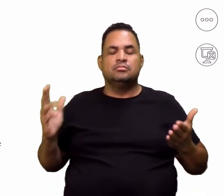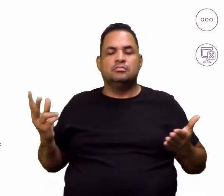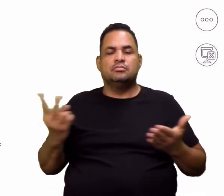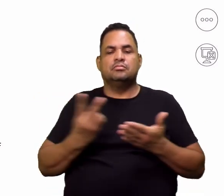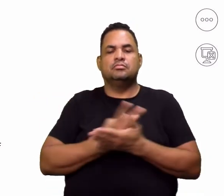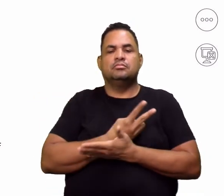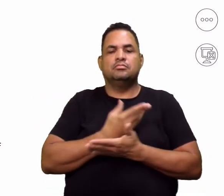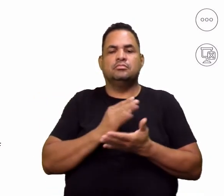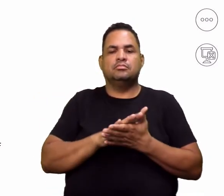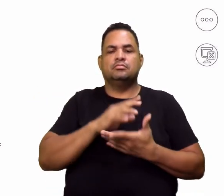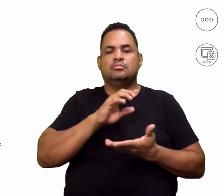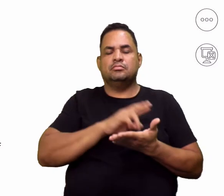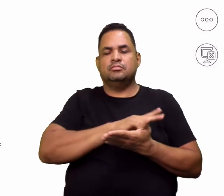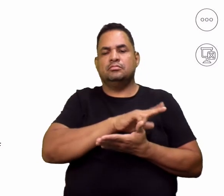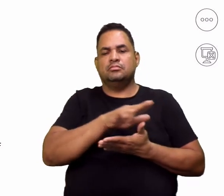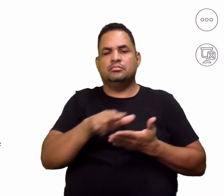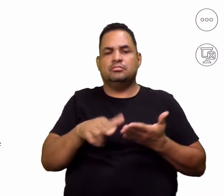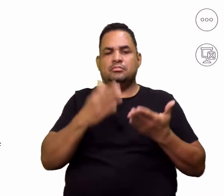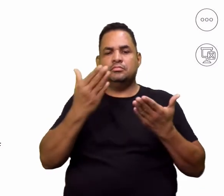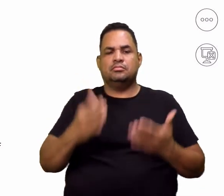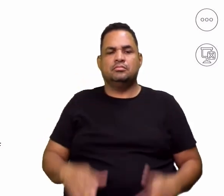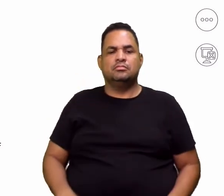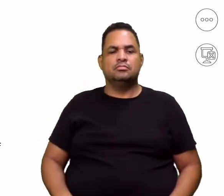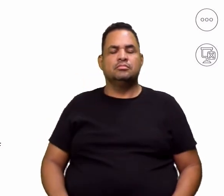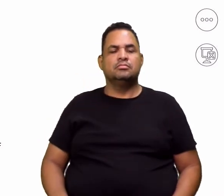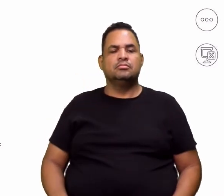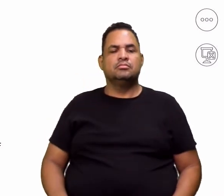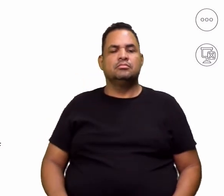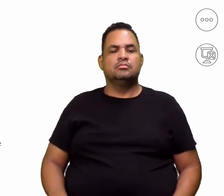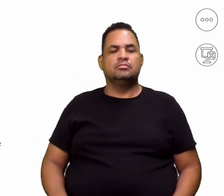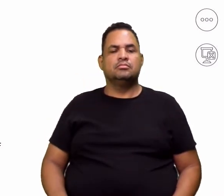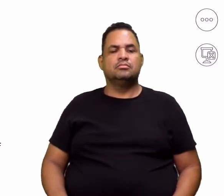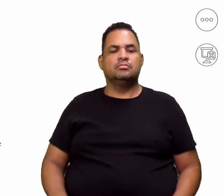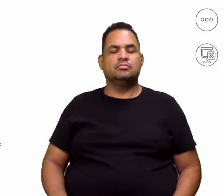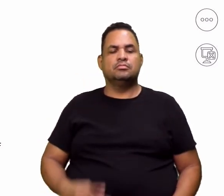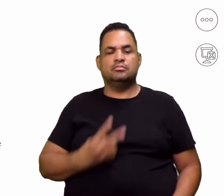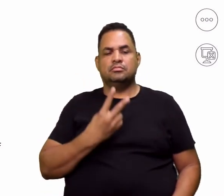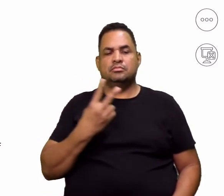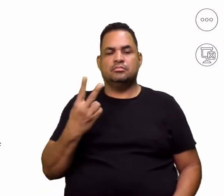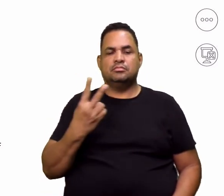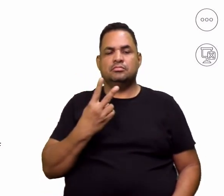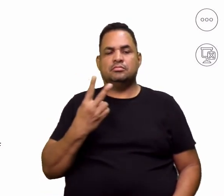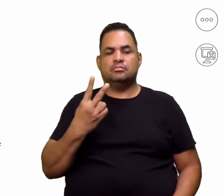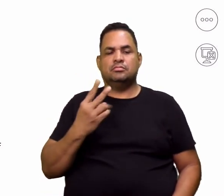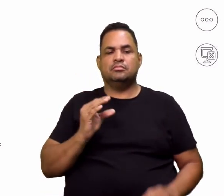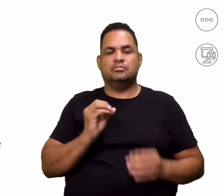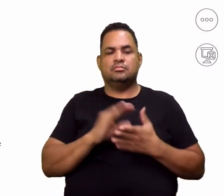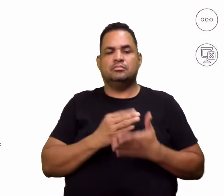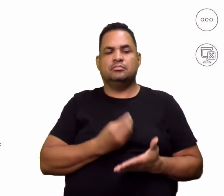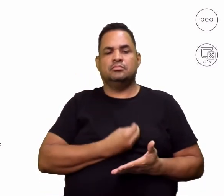certa variabilidade aí, tá? Continuando os 2 organismos a existir